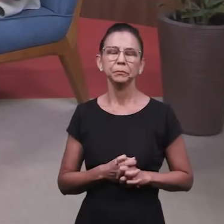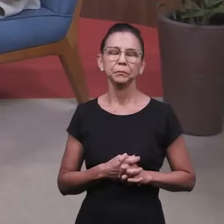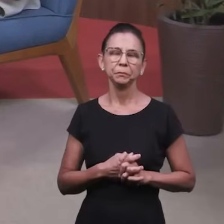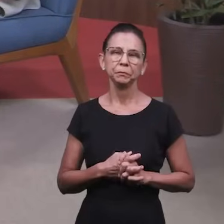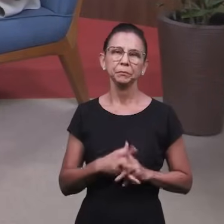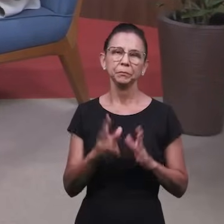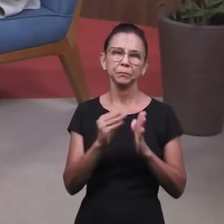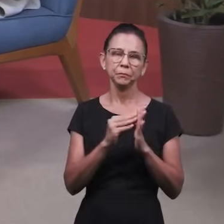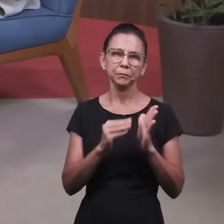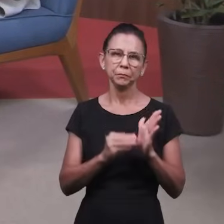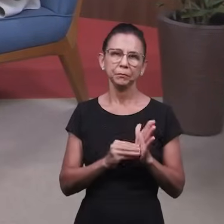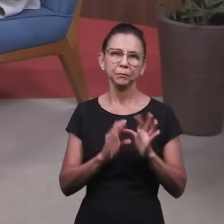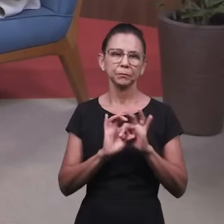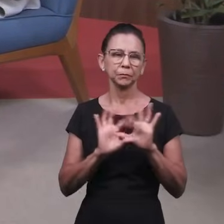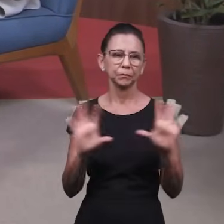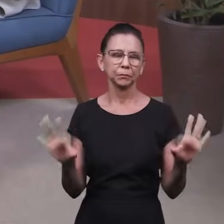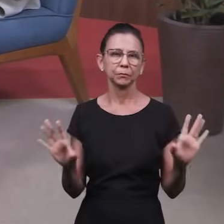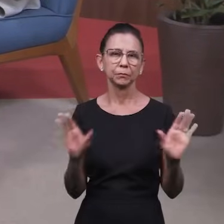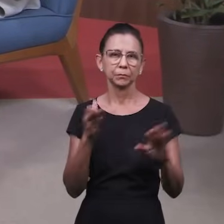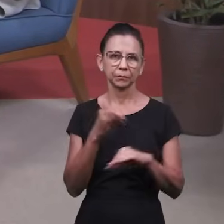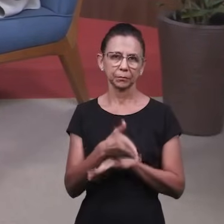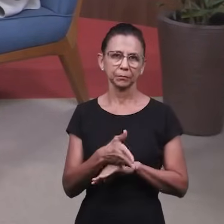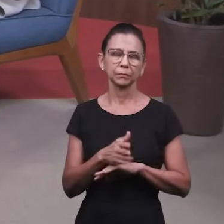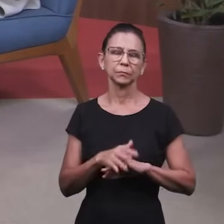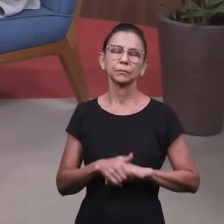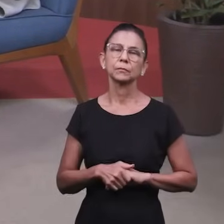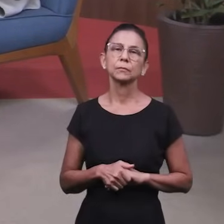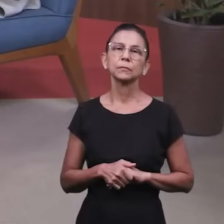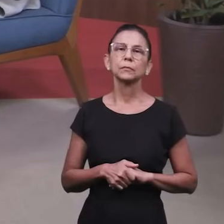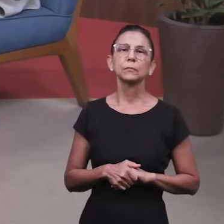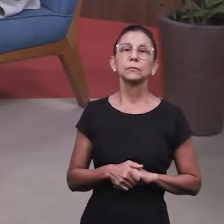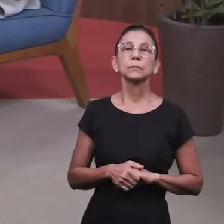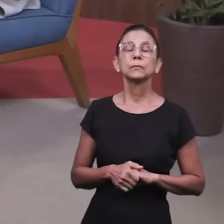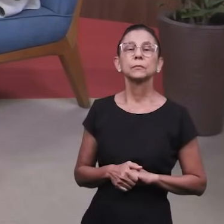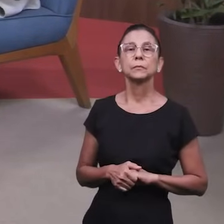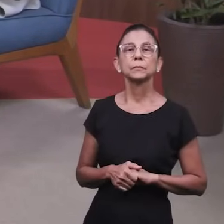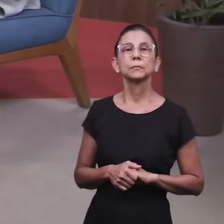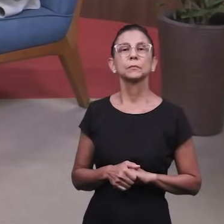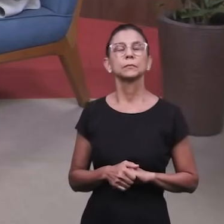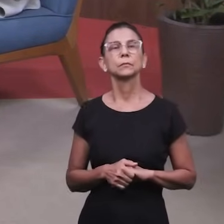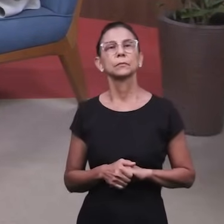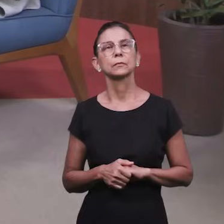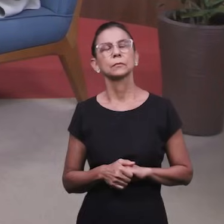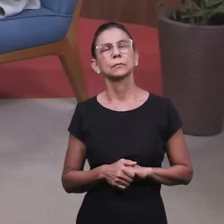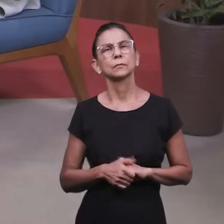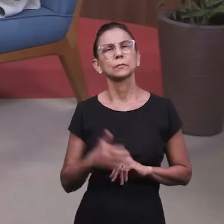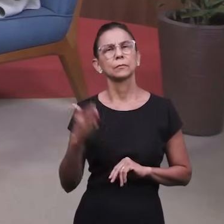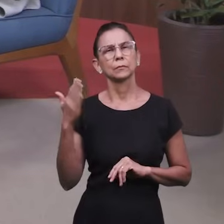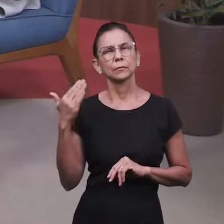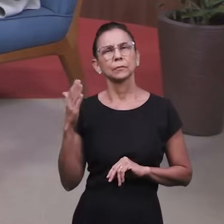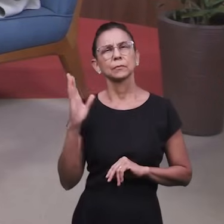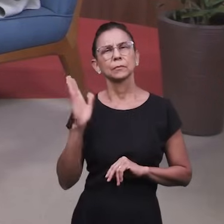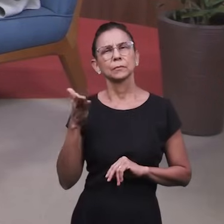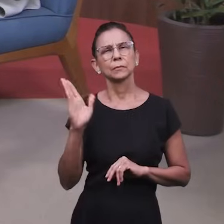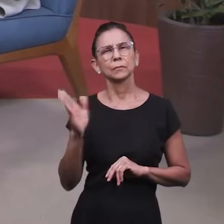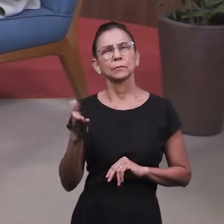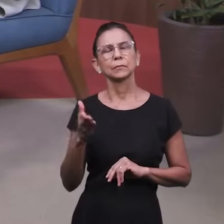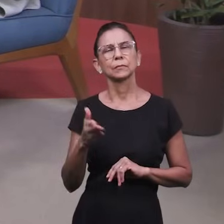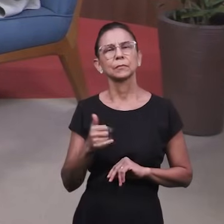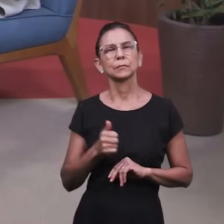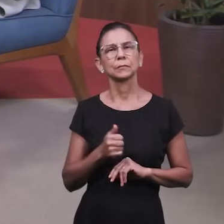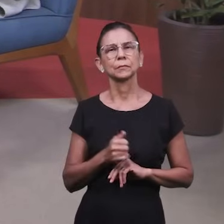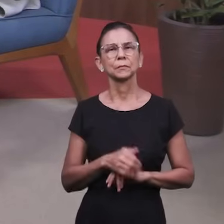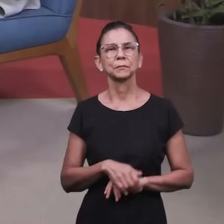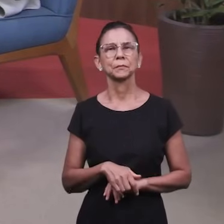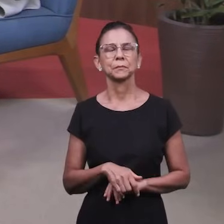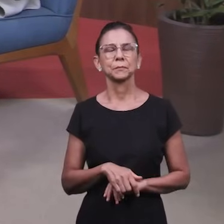de conteúdos que estão disponíveis aqui no canal, além, claro, daqueles outros que nós já tínhamos, você já está acostumado a